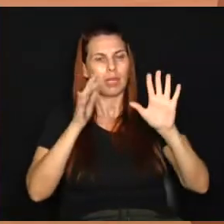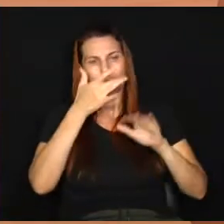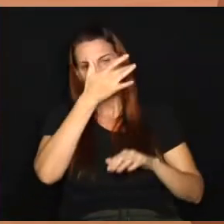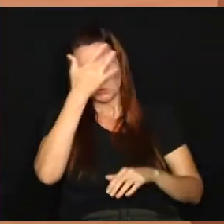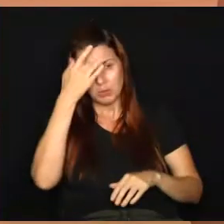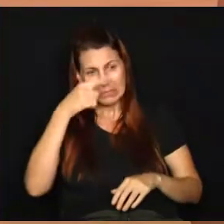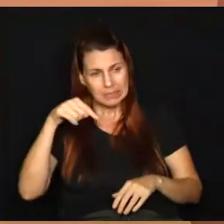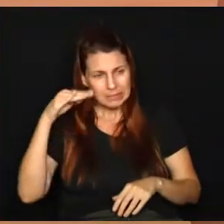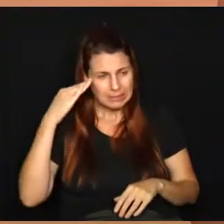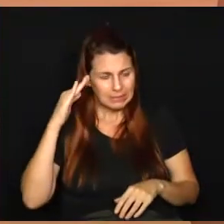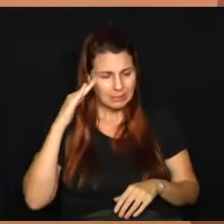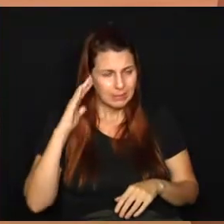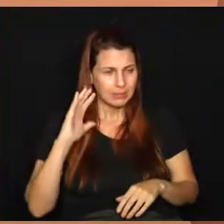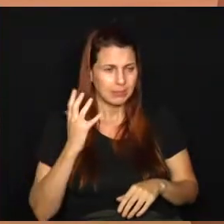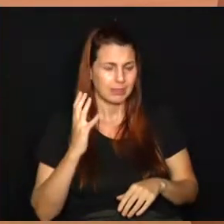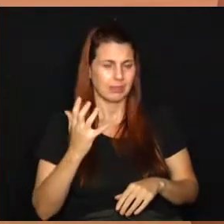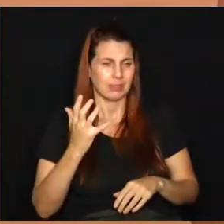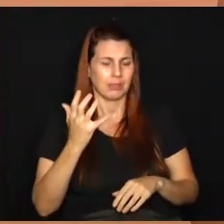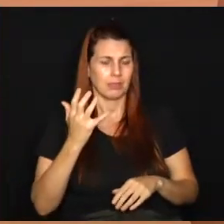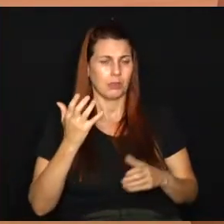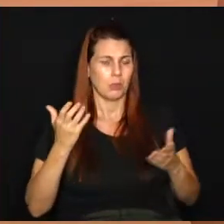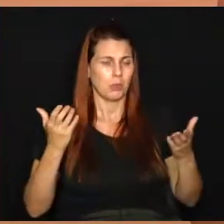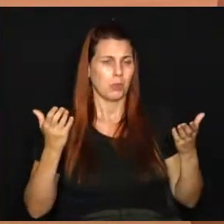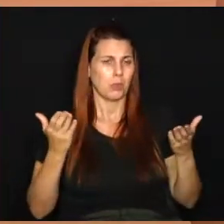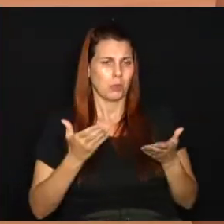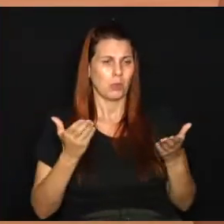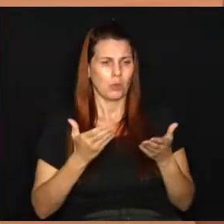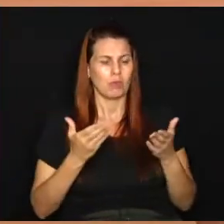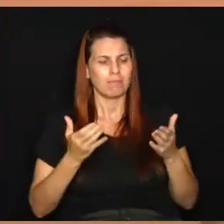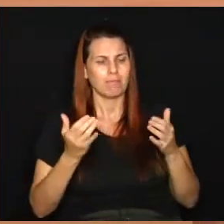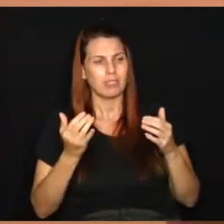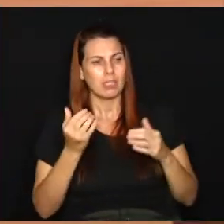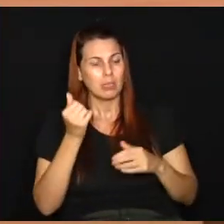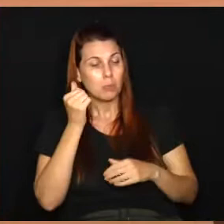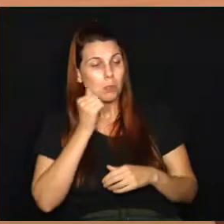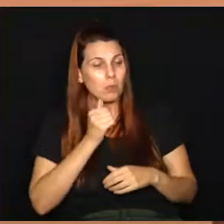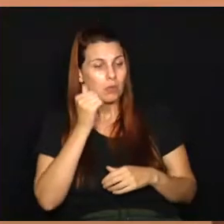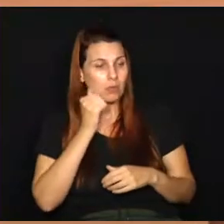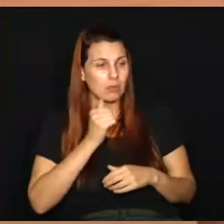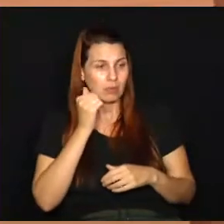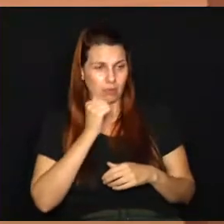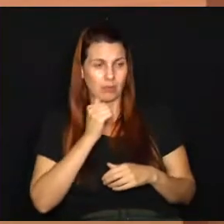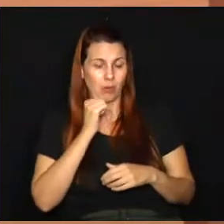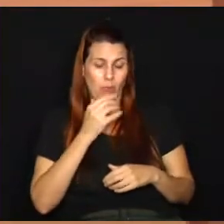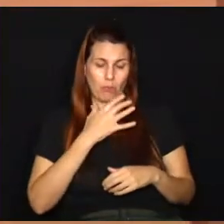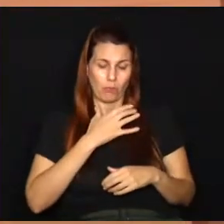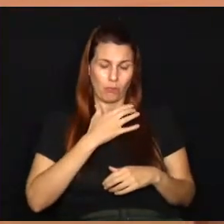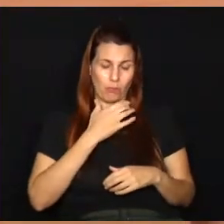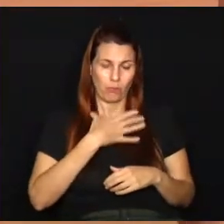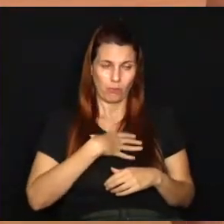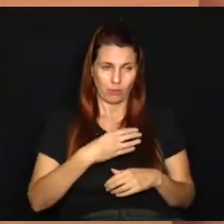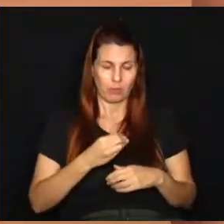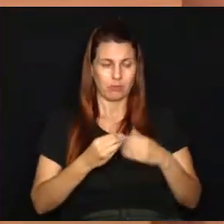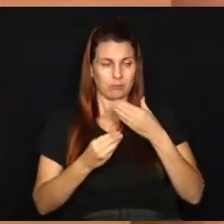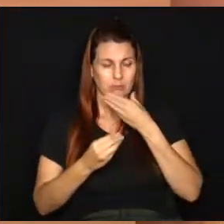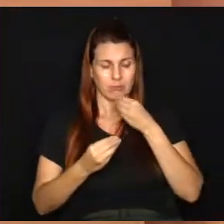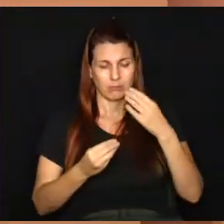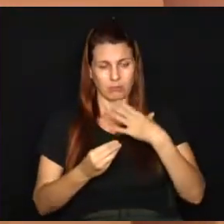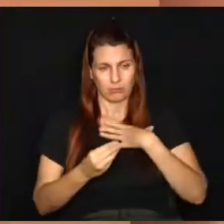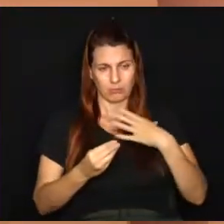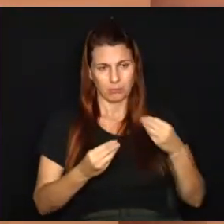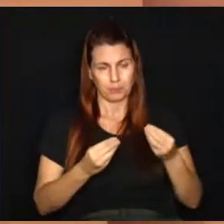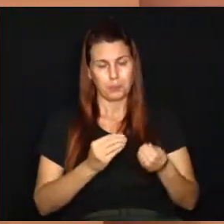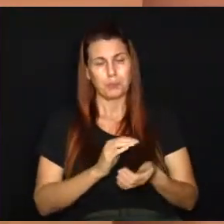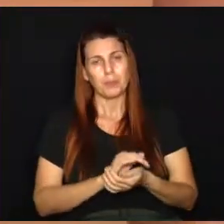a situação em que se encontram, a situação de vulnerabilidade em que se encontram os nossos filhos e as nossas filhas.